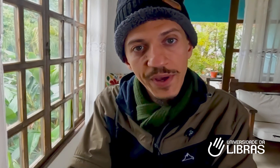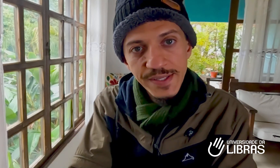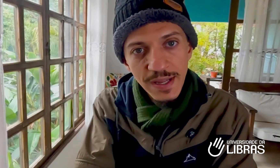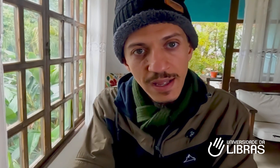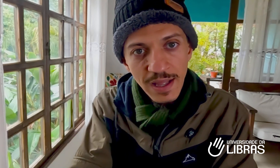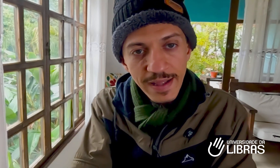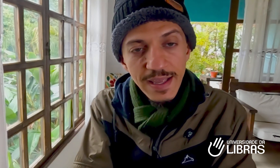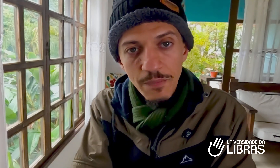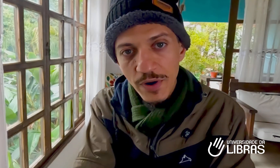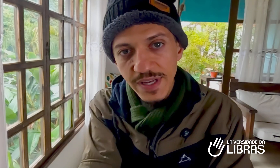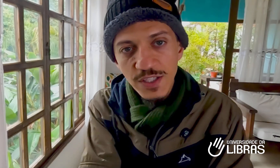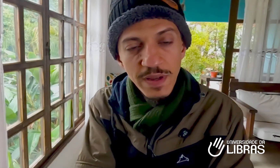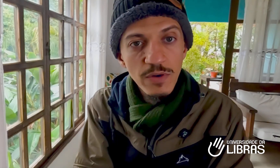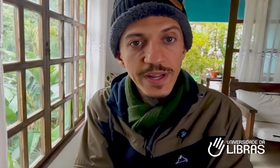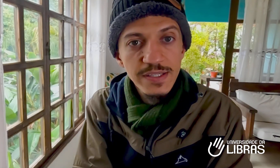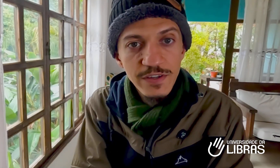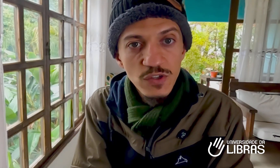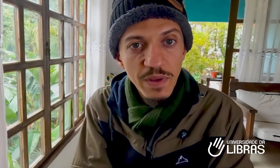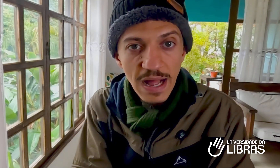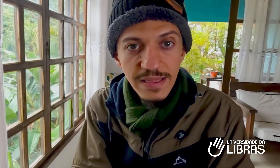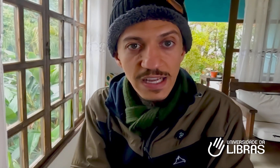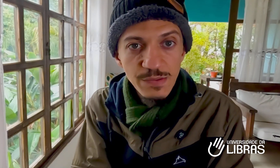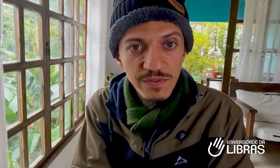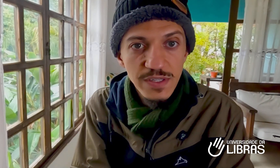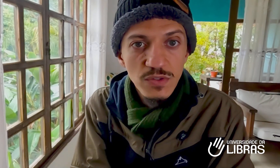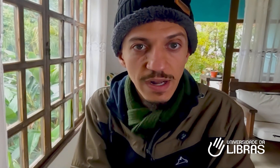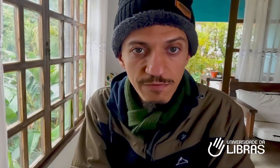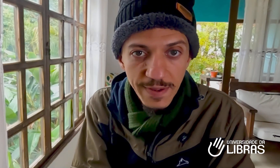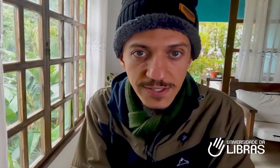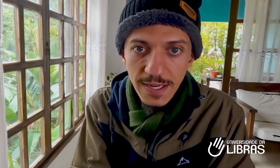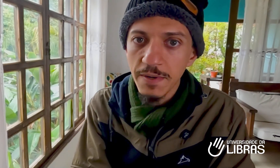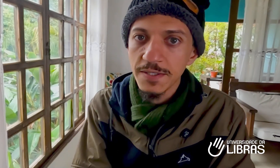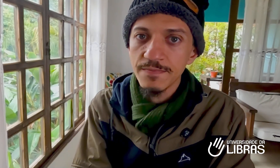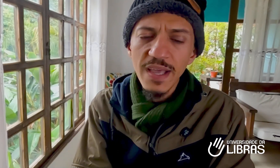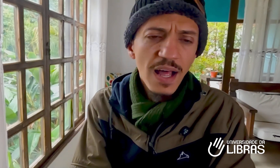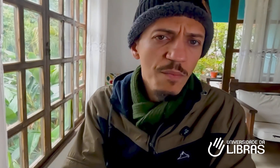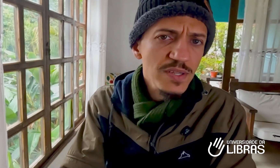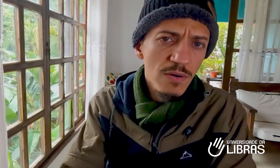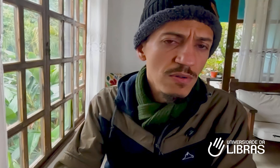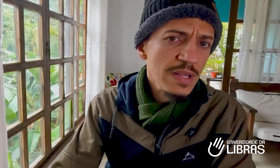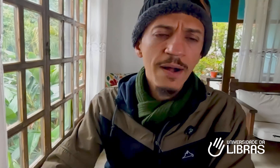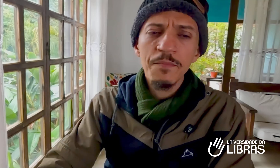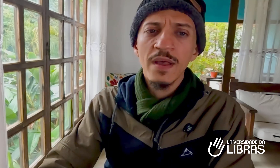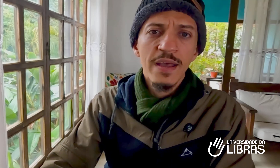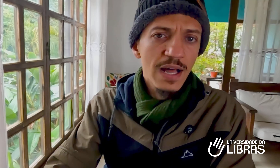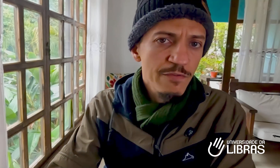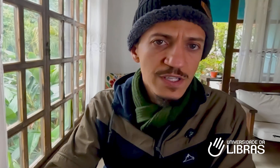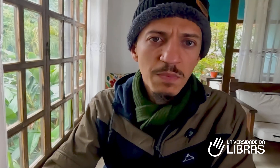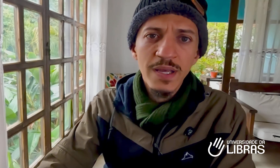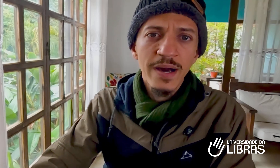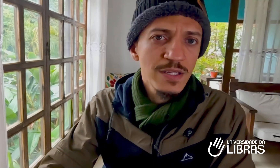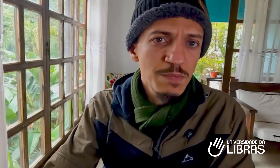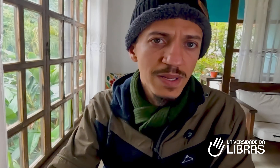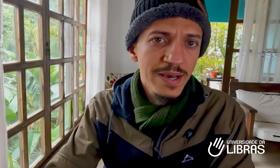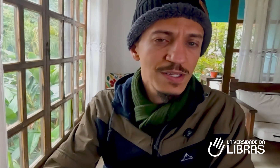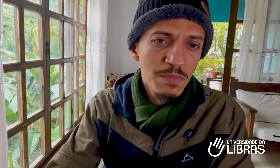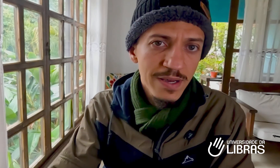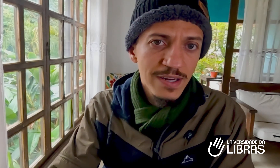vida depois daquele processo de mentoria que você fez comigo lá atrás para você se tornar fluente em Libras. E ela começou a contar. Ela foi